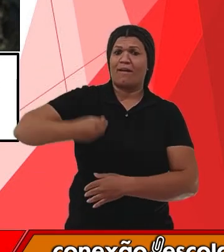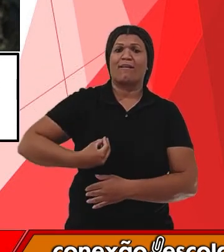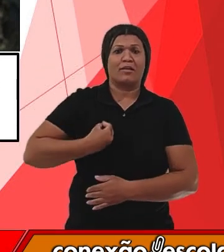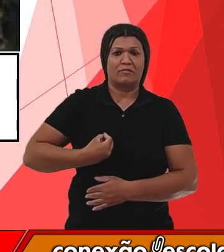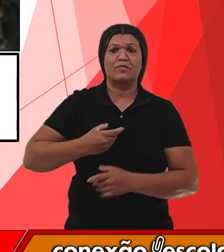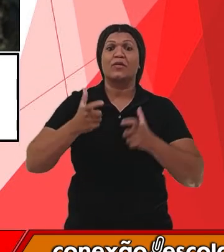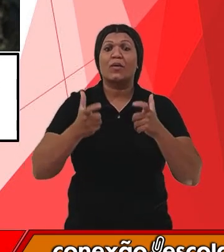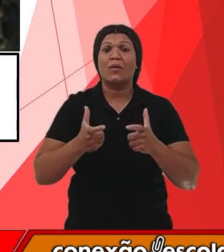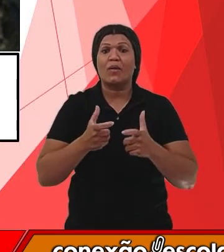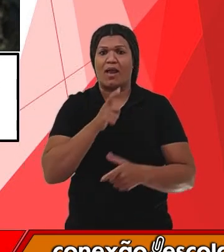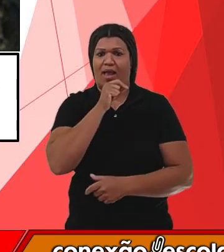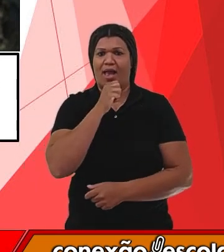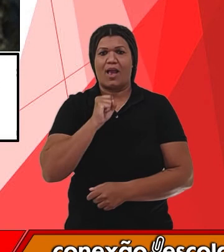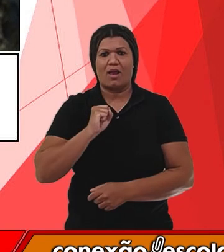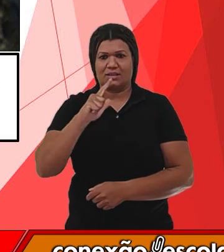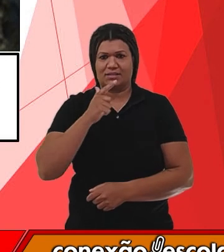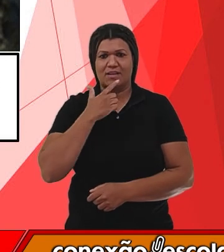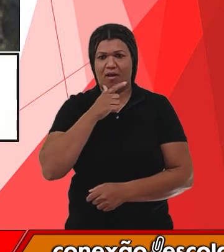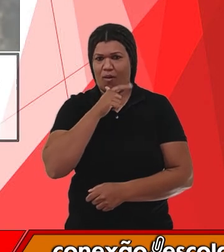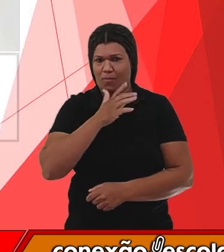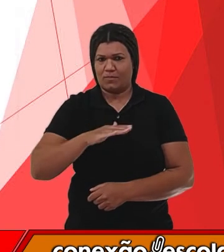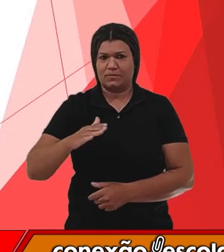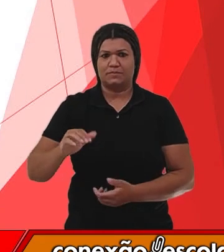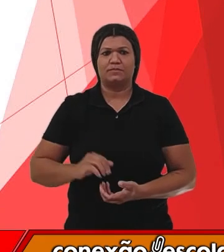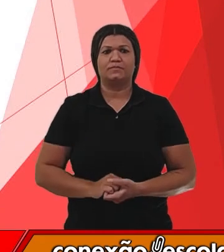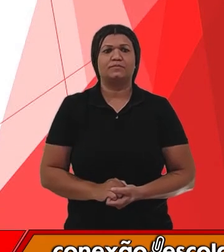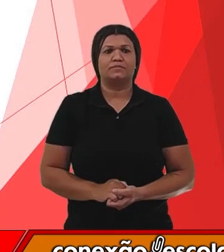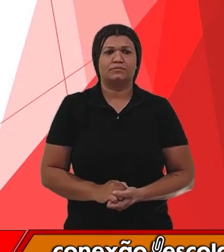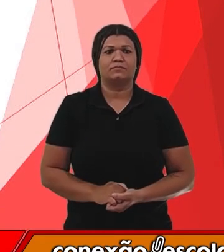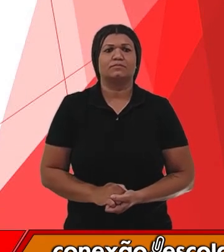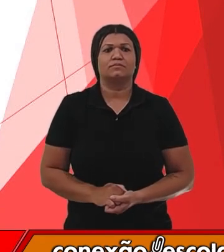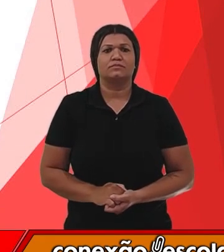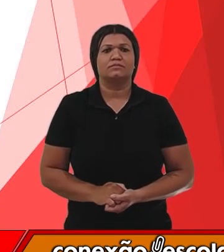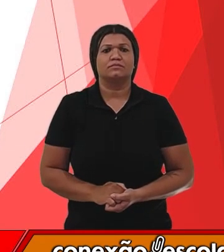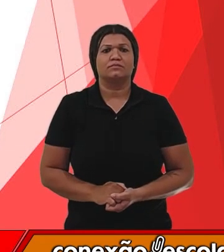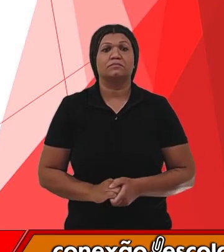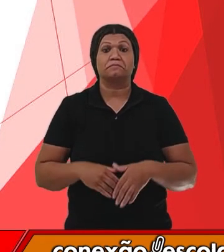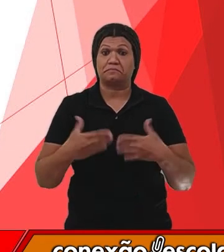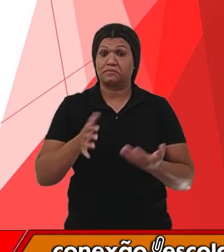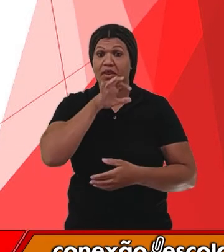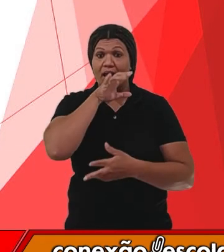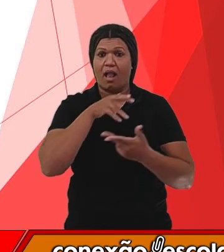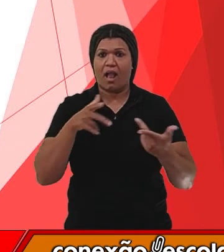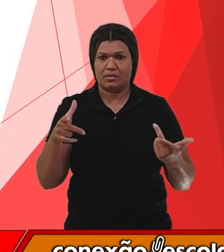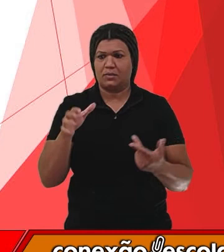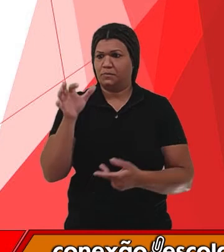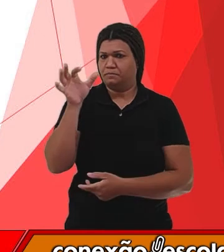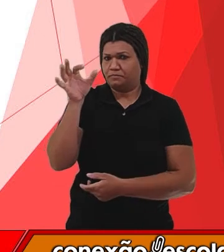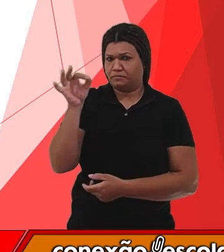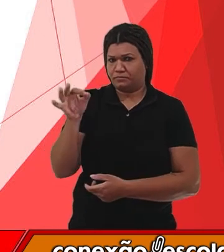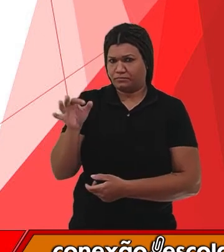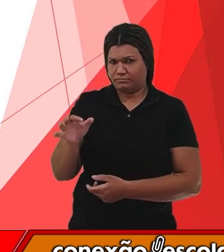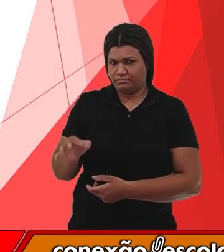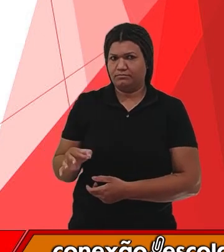Na água salgada. Os polvos. Os animais invertebrados e